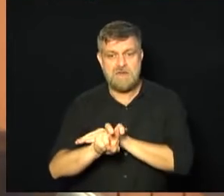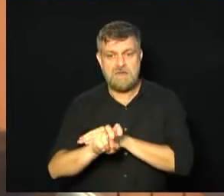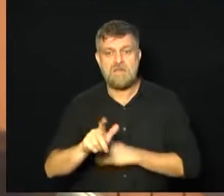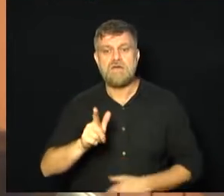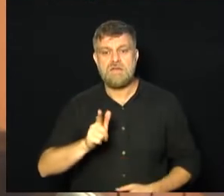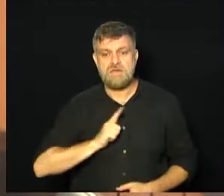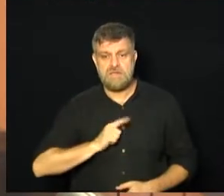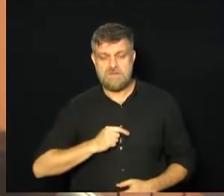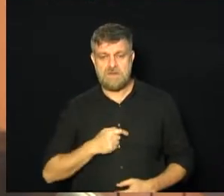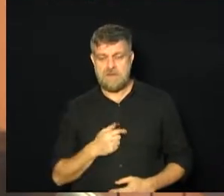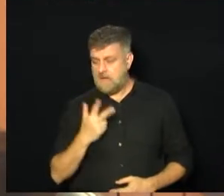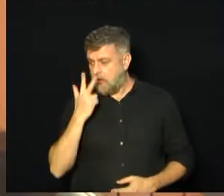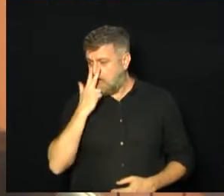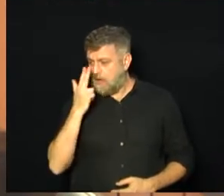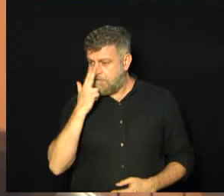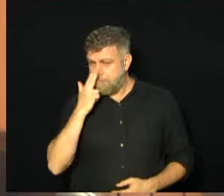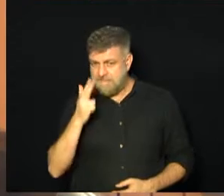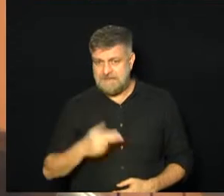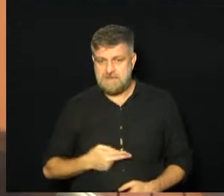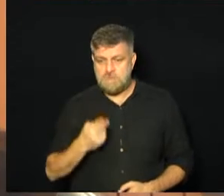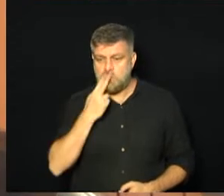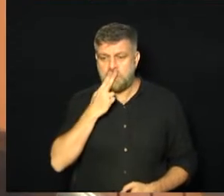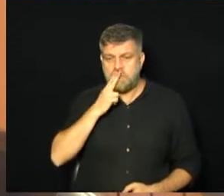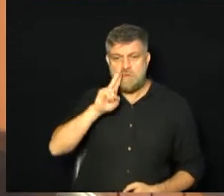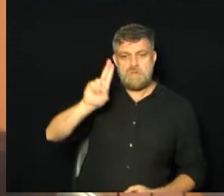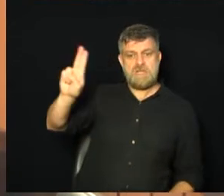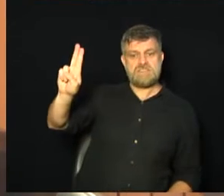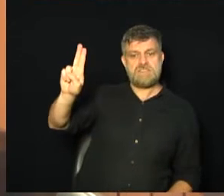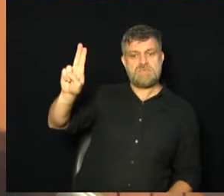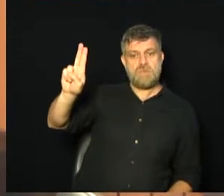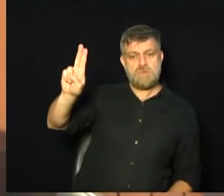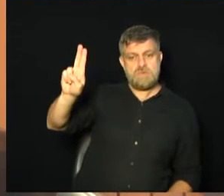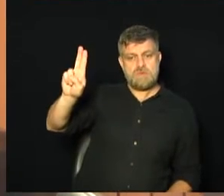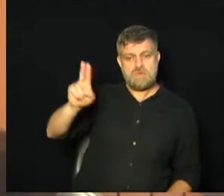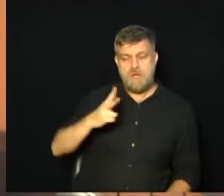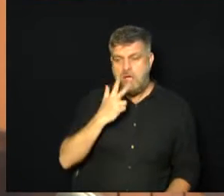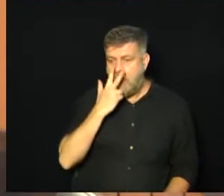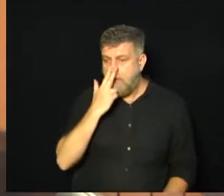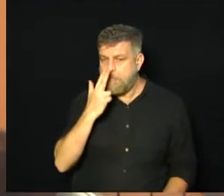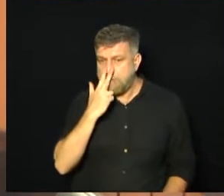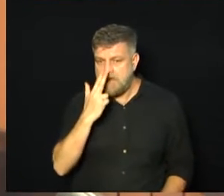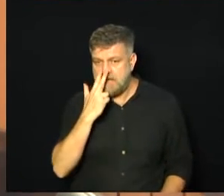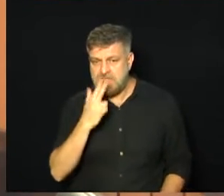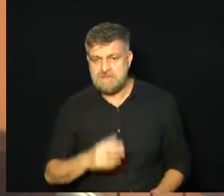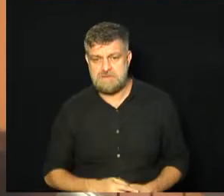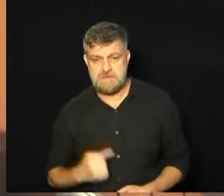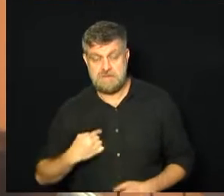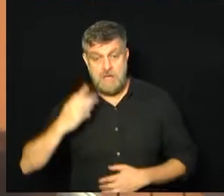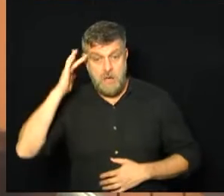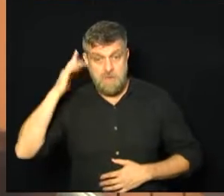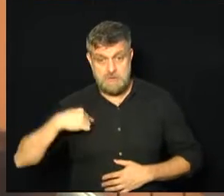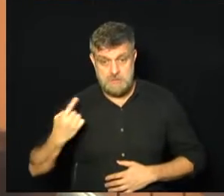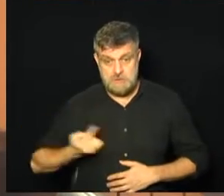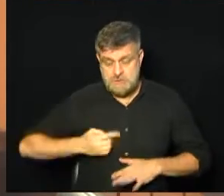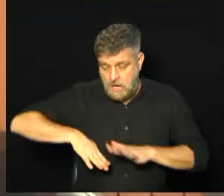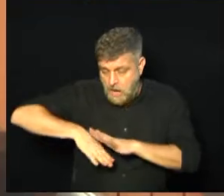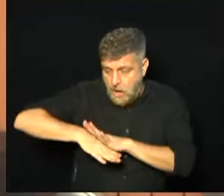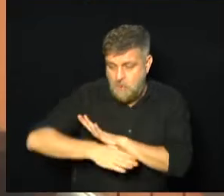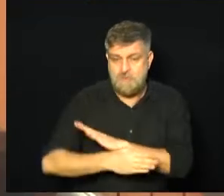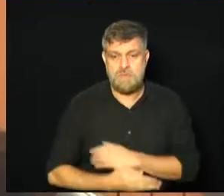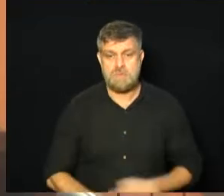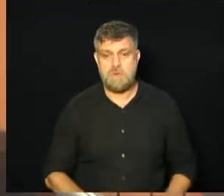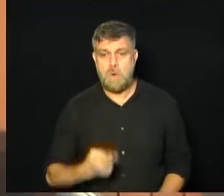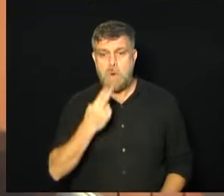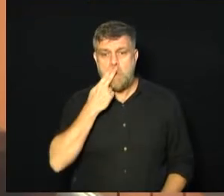se assemelha ao neonazismo, né? Eu acho que nós costumamos falar que Hitler era